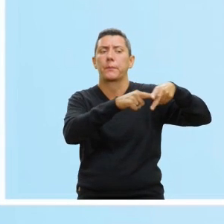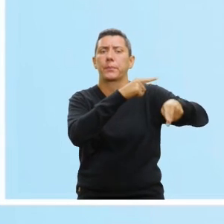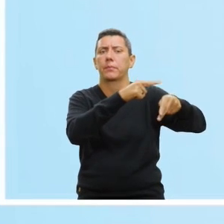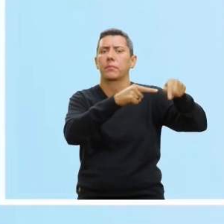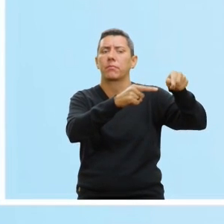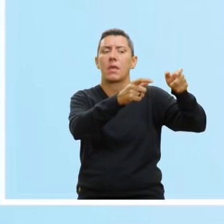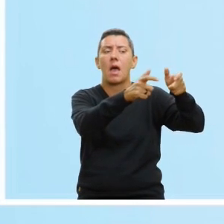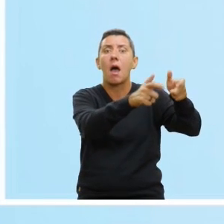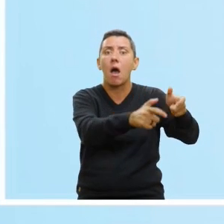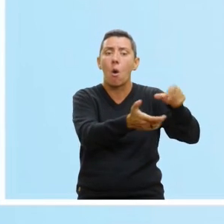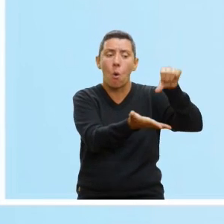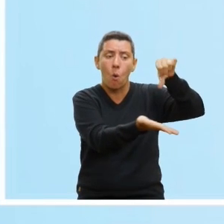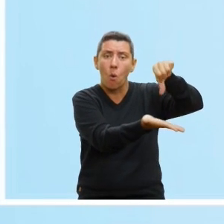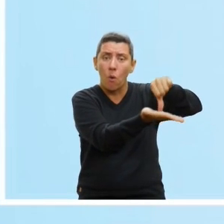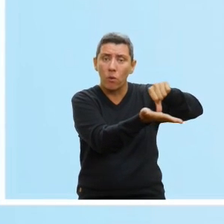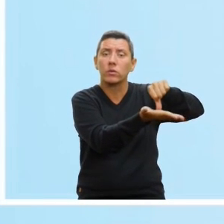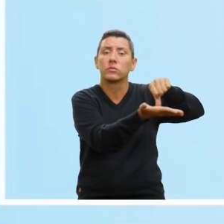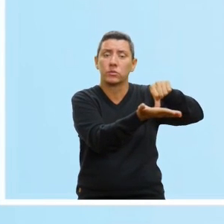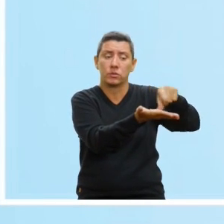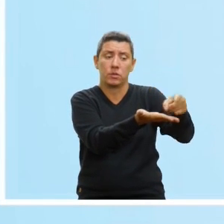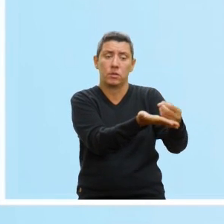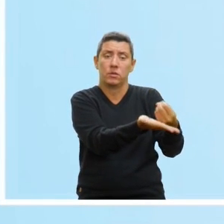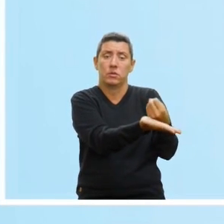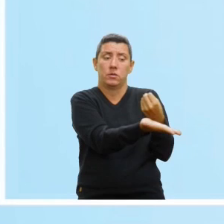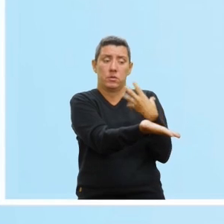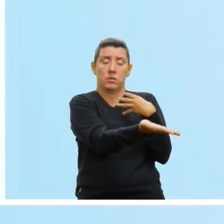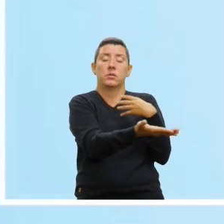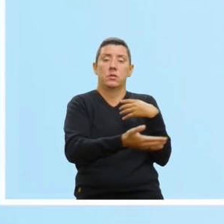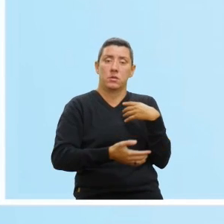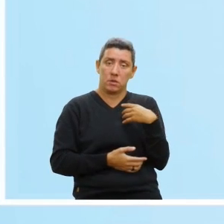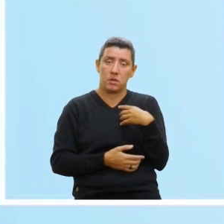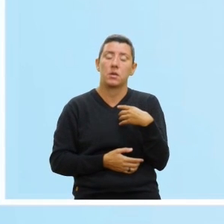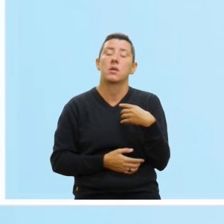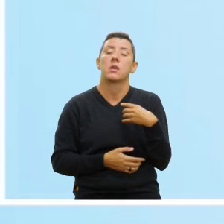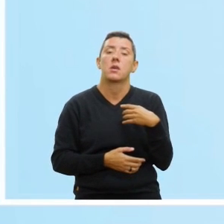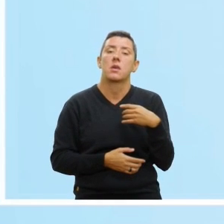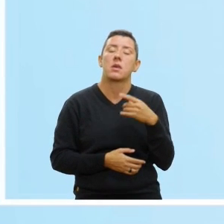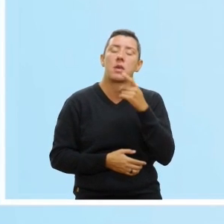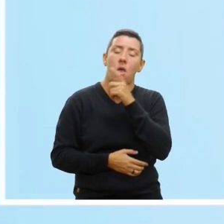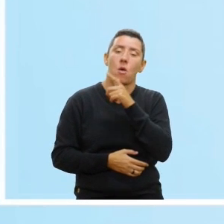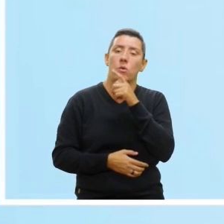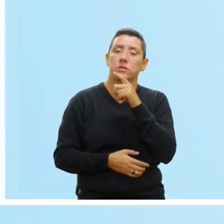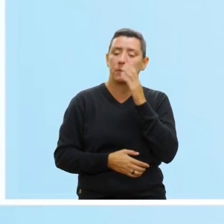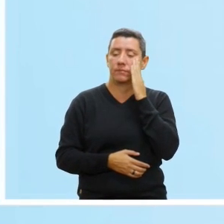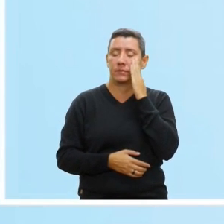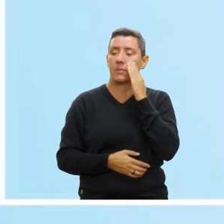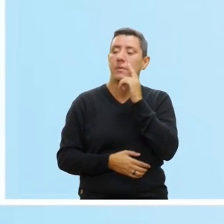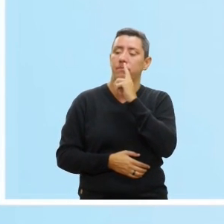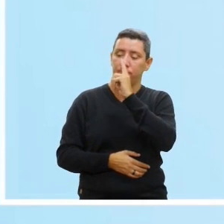consegue identificar a atenuação que sofreu e qual foi a distância que esse sinal passou e poder indicar. Então,